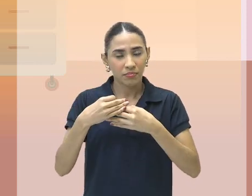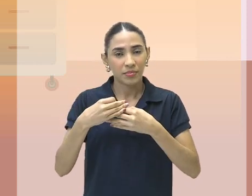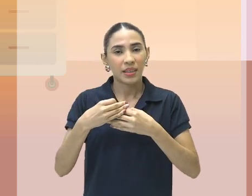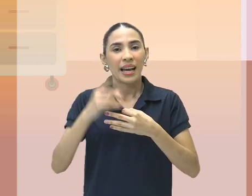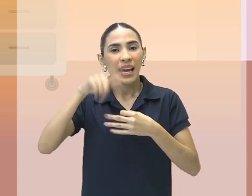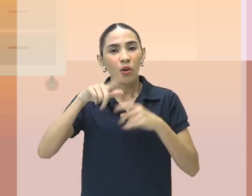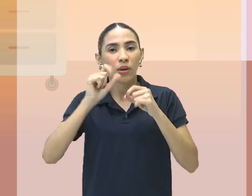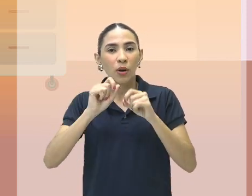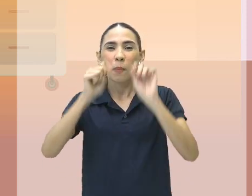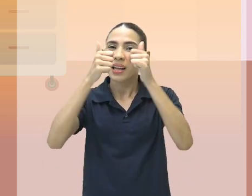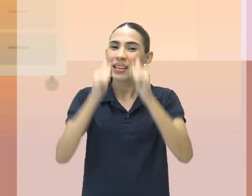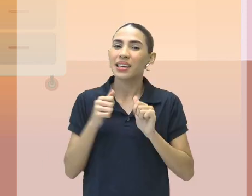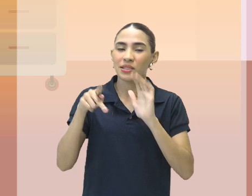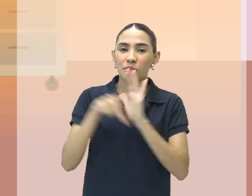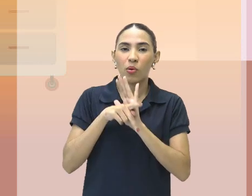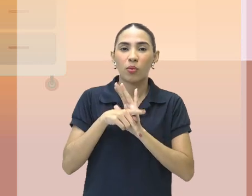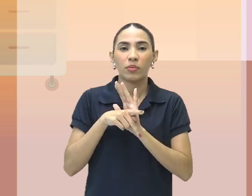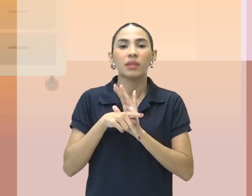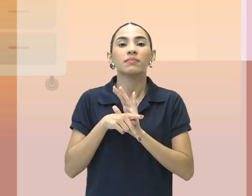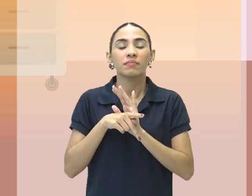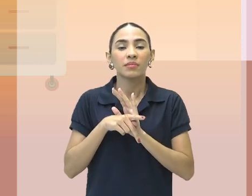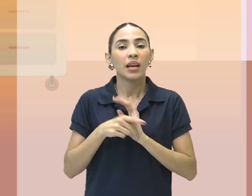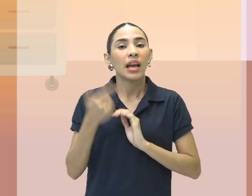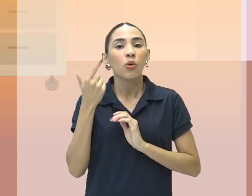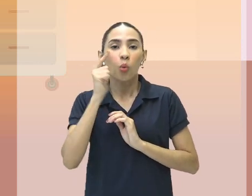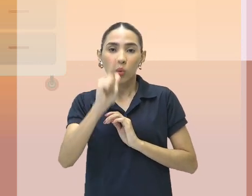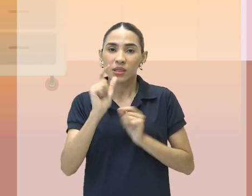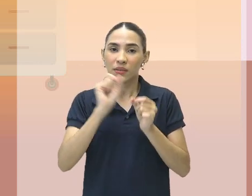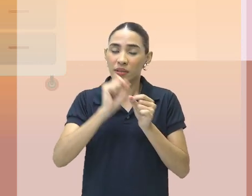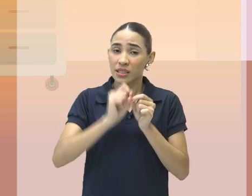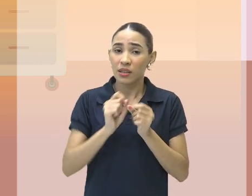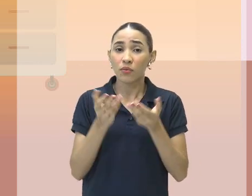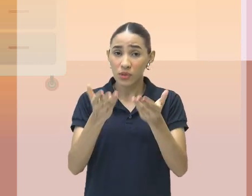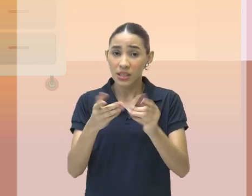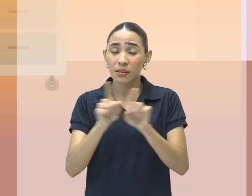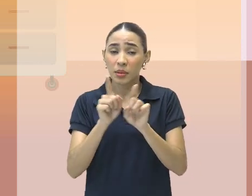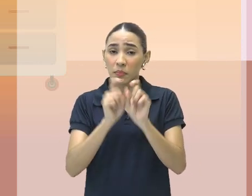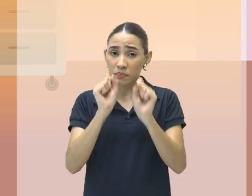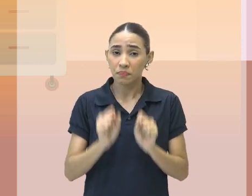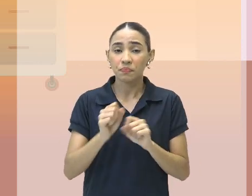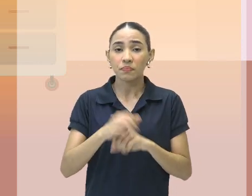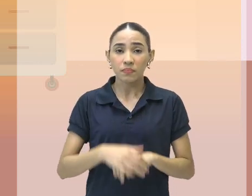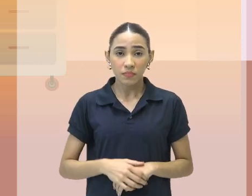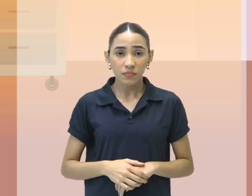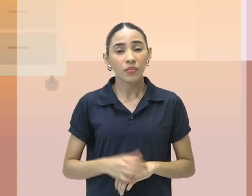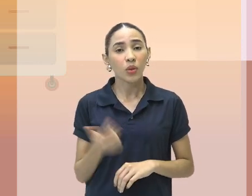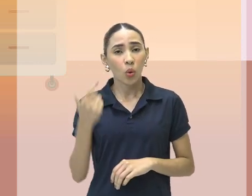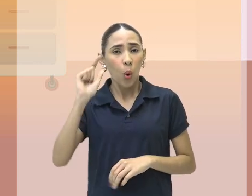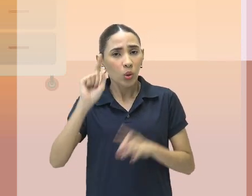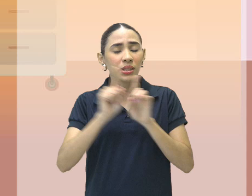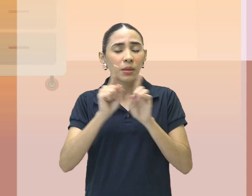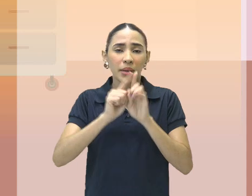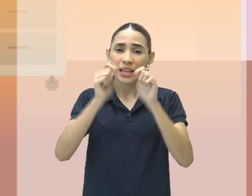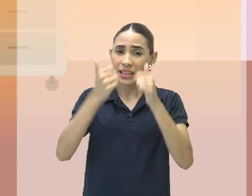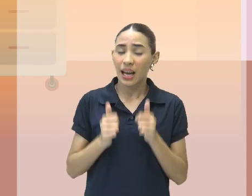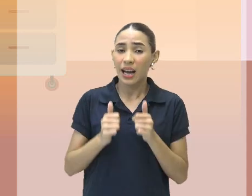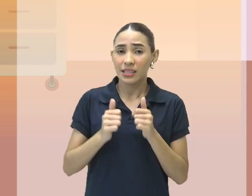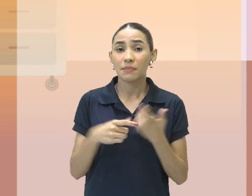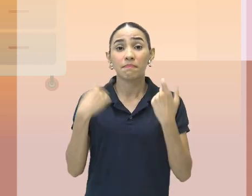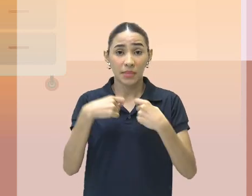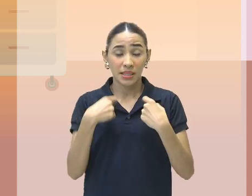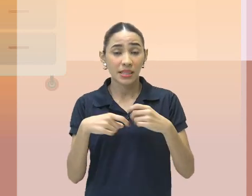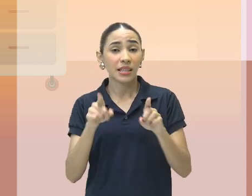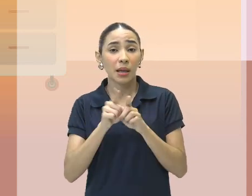uma interpretação que eu tive e que vocês podem ter também essa interpretação, né, ou outras interpretações. Ele